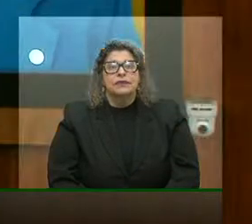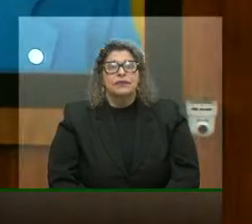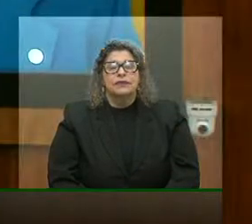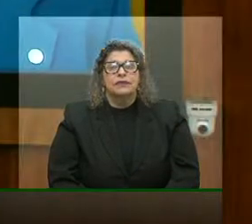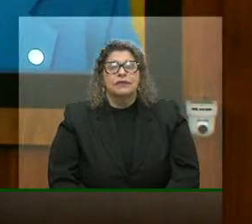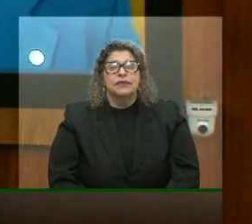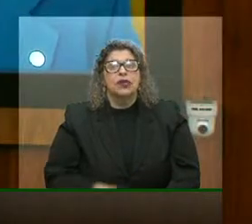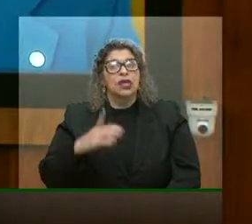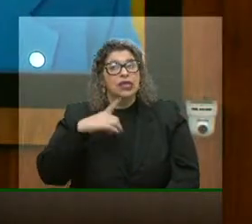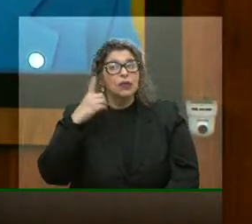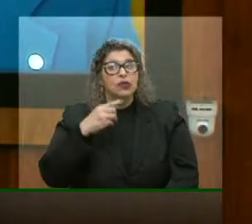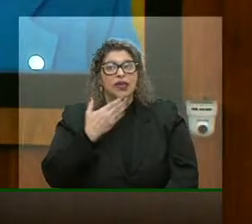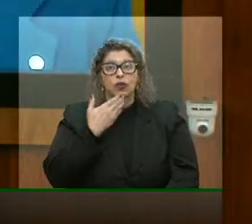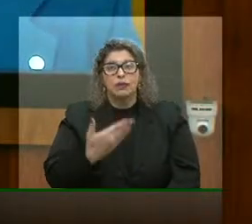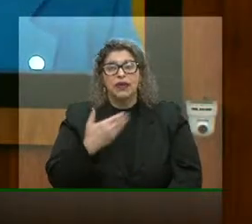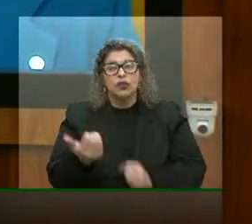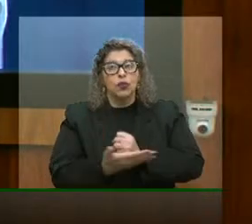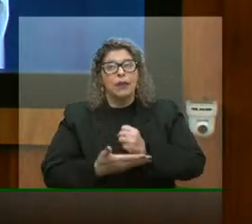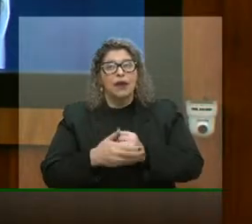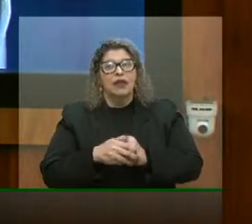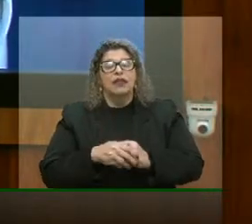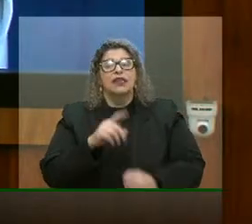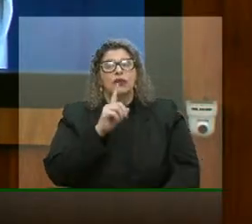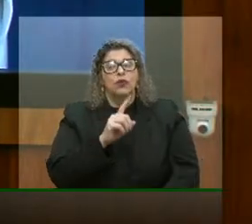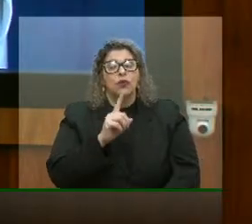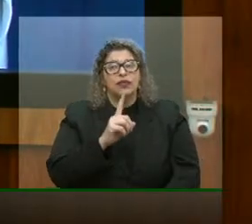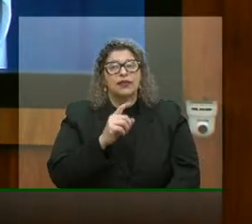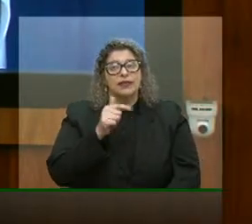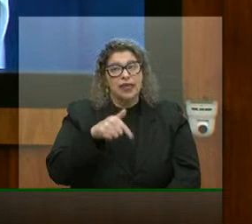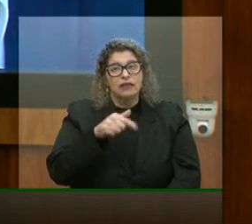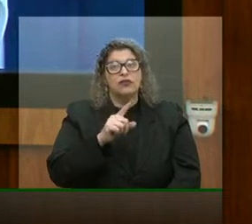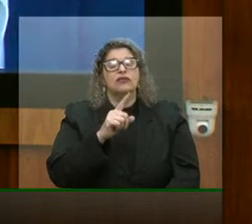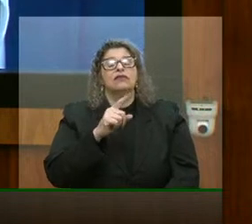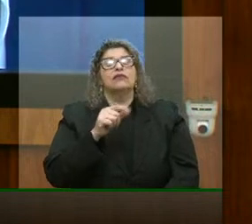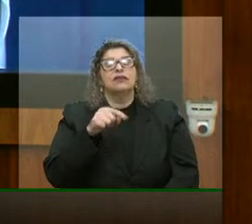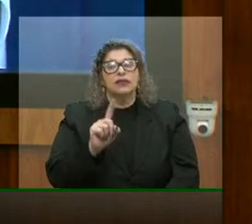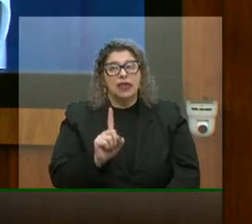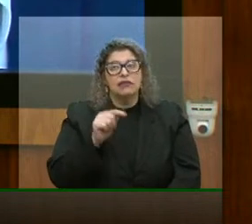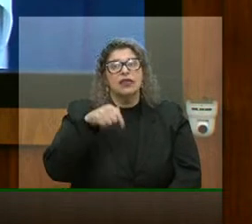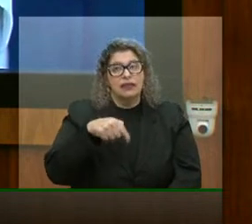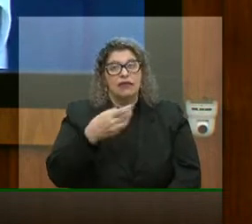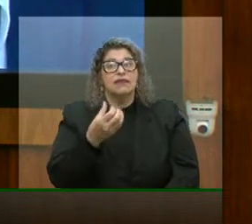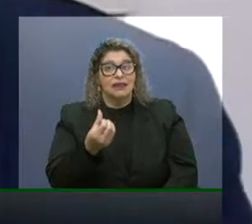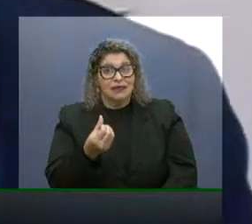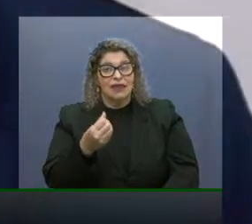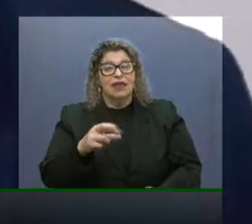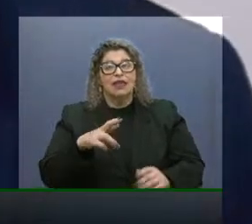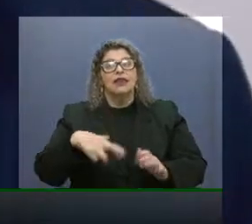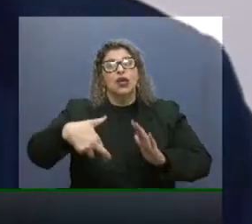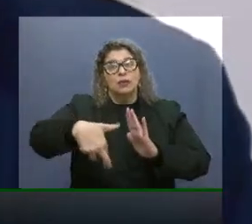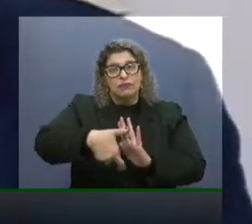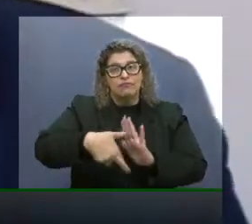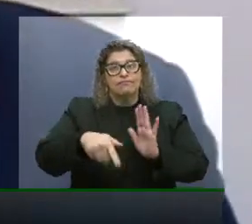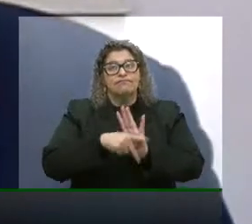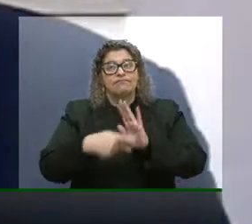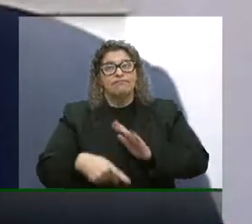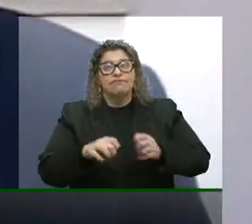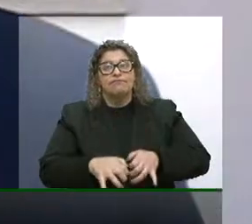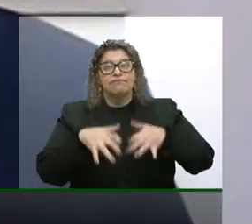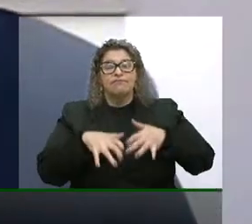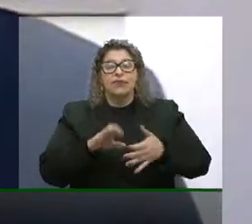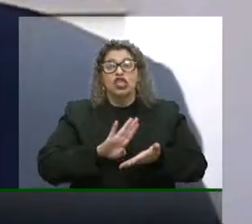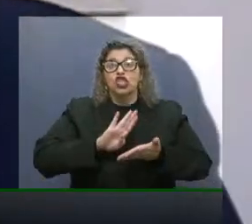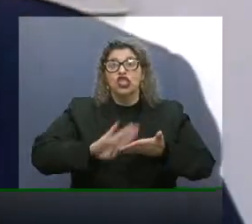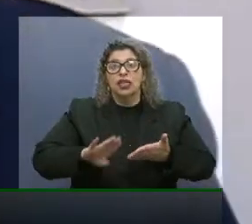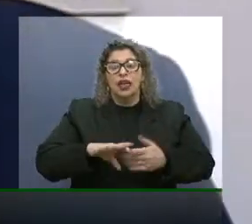O deputado signatário requer, com base no artigo 176, parágrafo 2º do Regimento Interno da Assembleia Legislativa do Estado, a